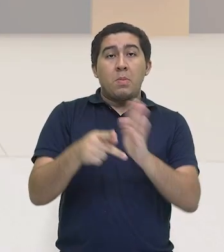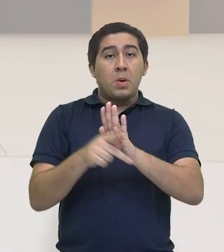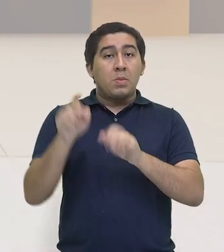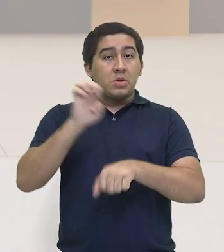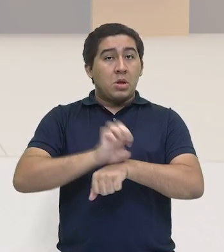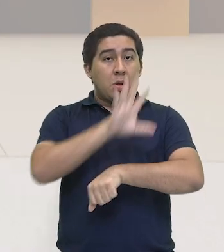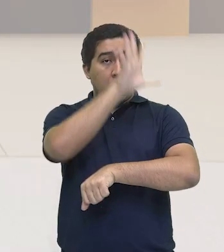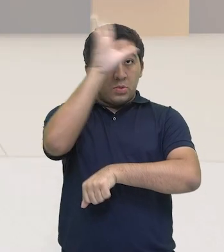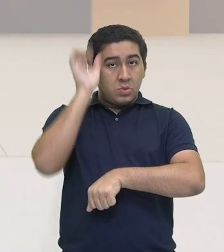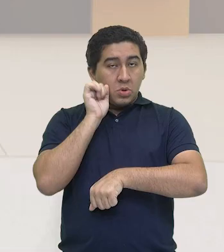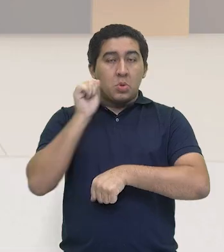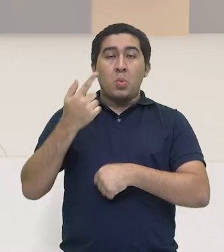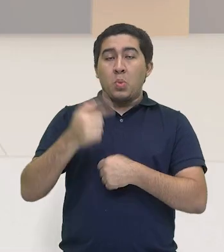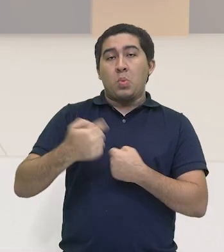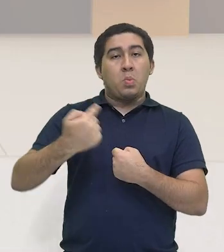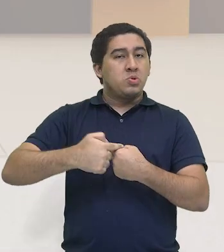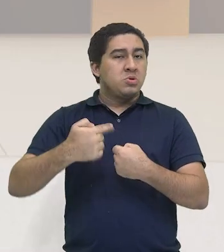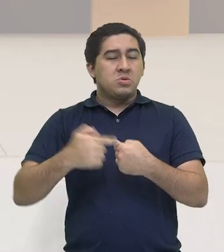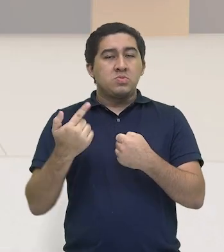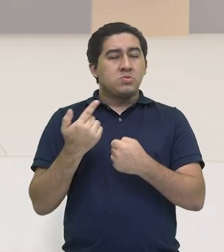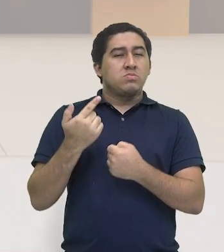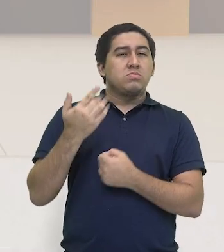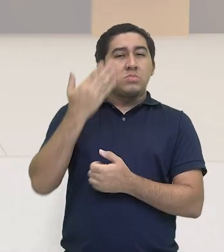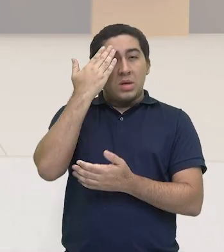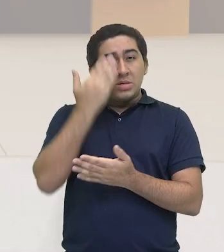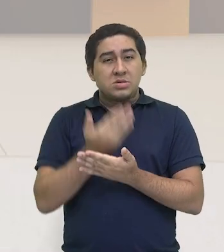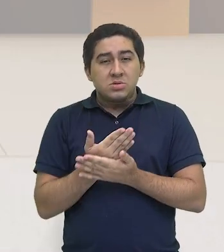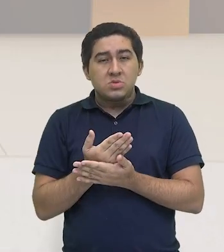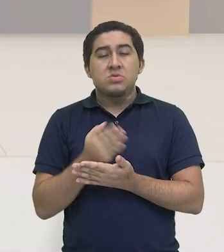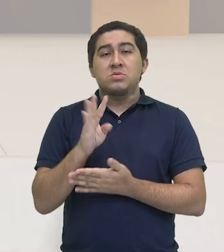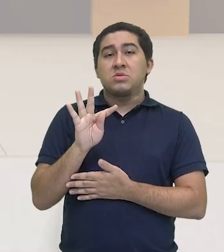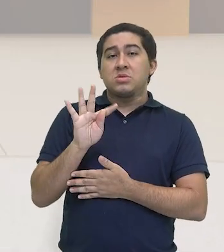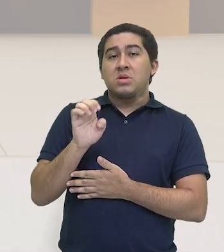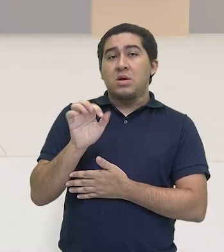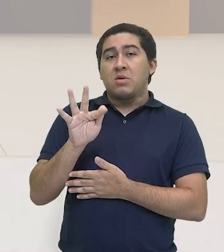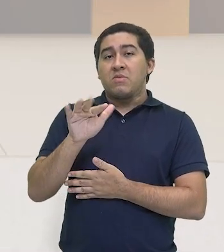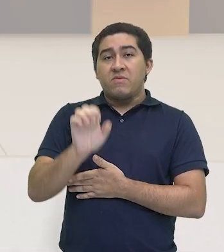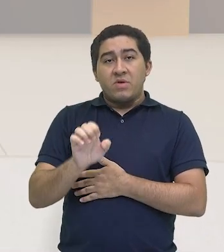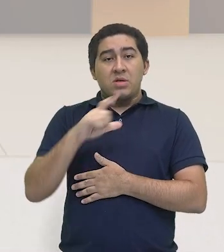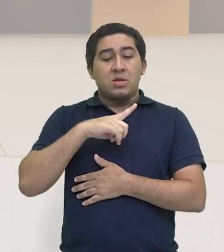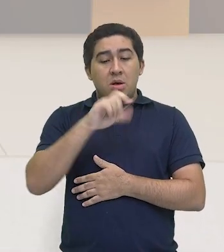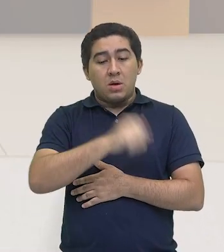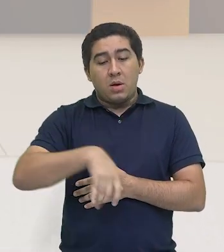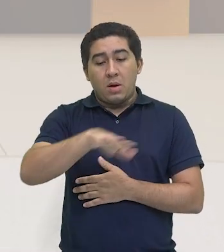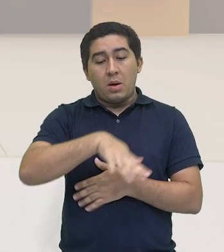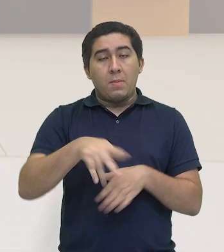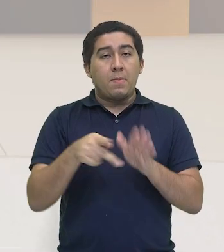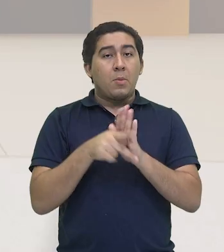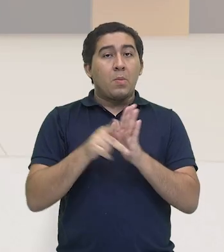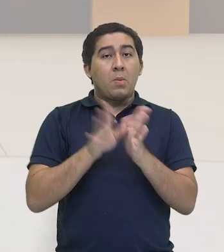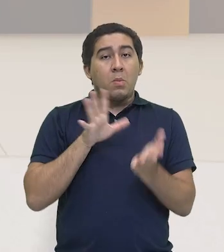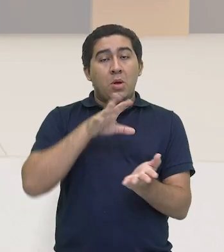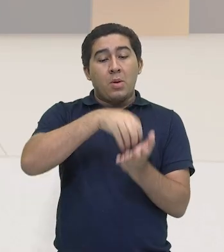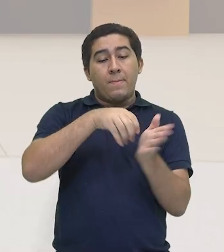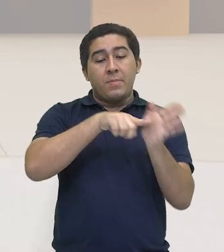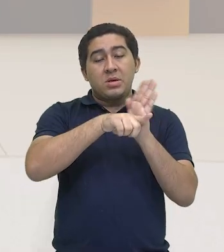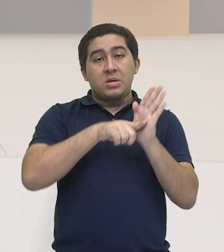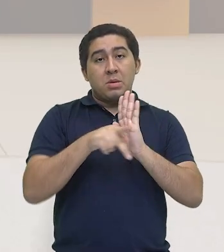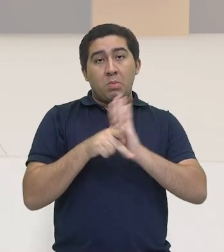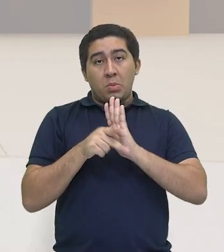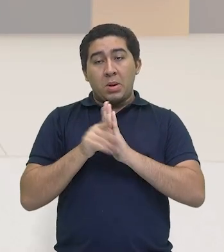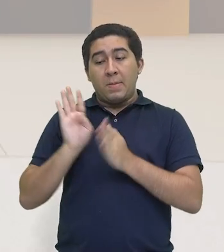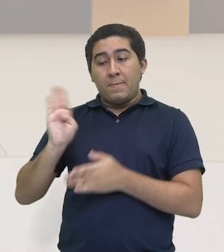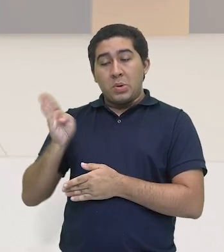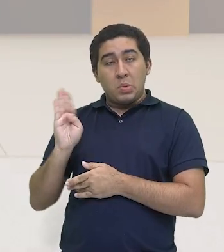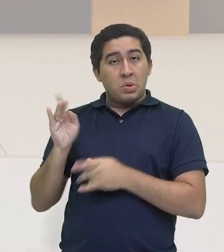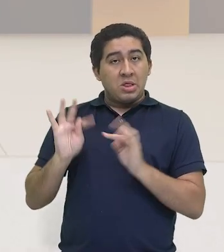município, se eu não me engano, de Tefé, que tem essa área aí de pesquisador em biotecnologia. Muitas